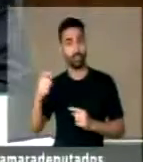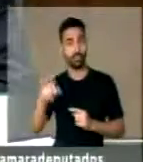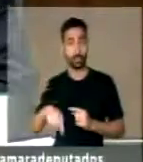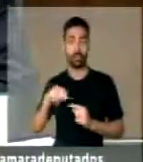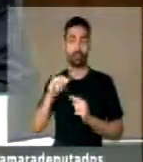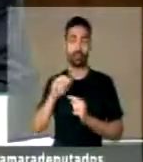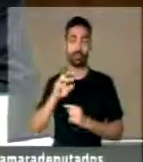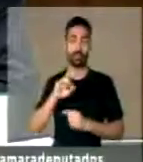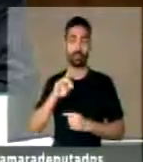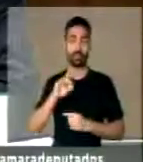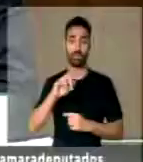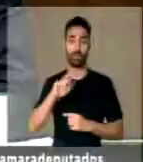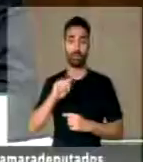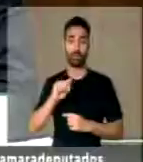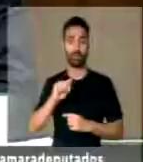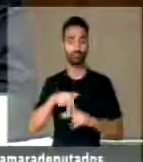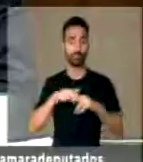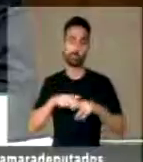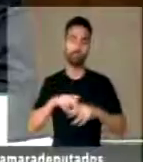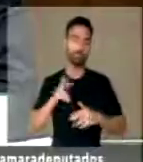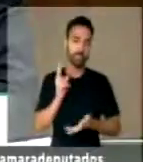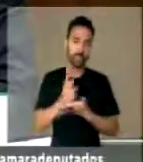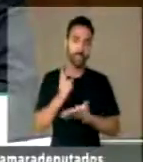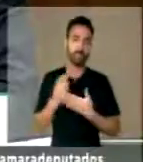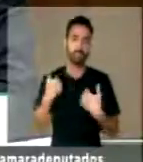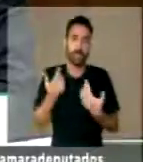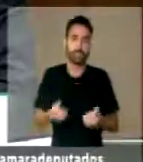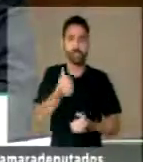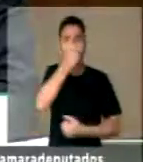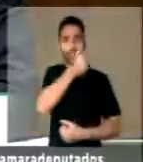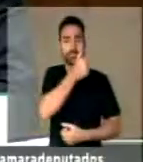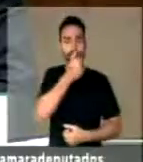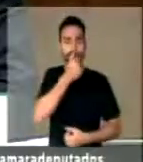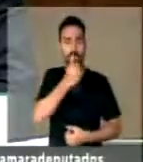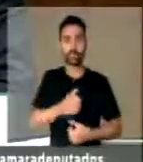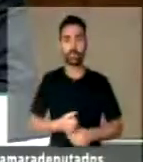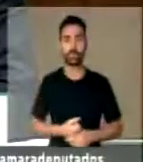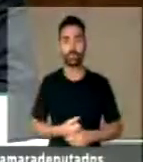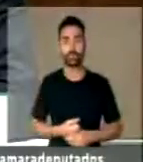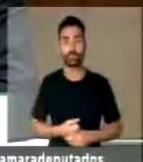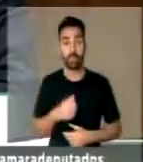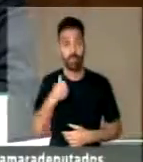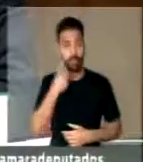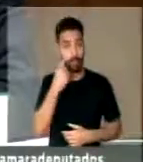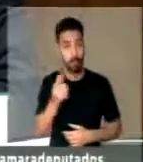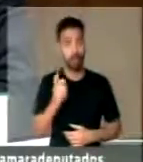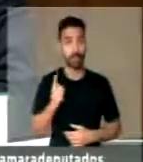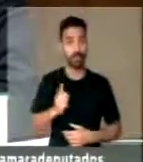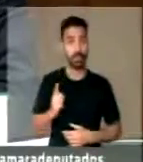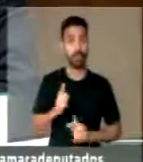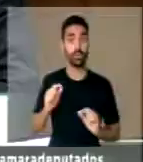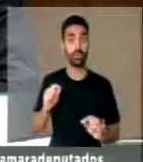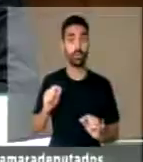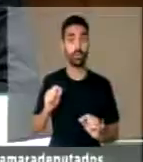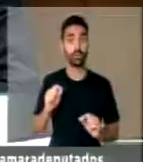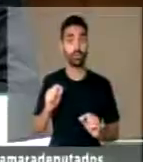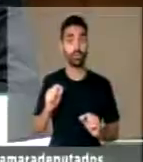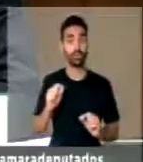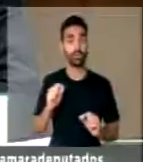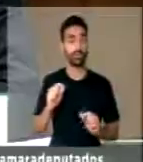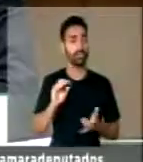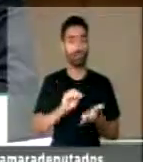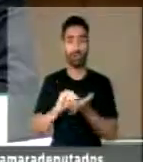Esse é um preço bom de pagar. Em tempos em que vemos escassear as republicanas